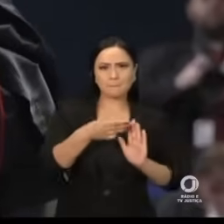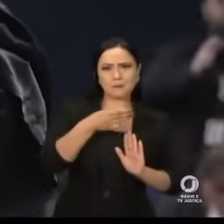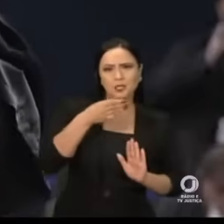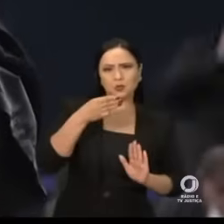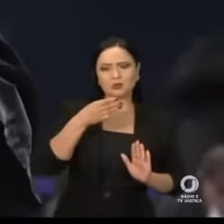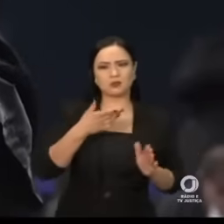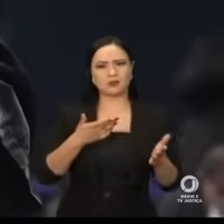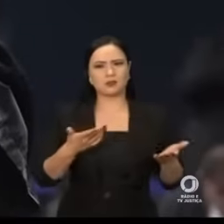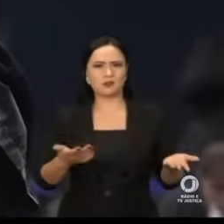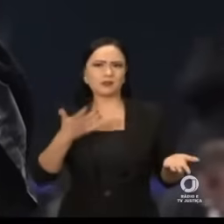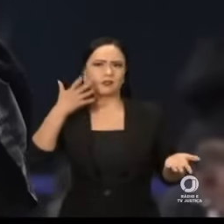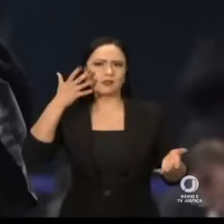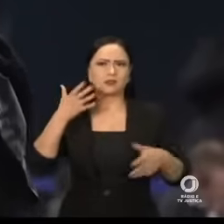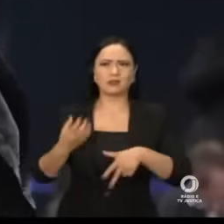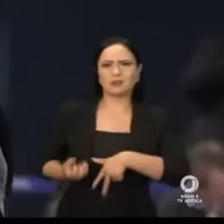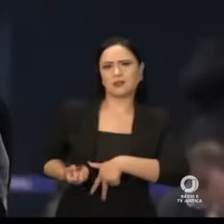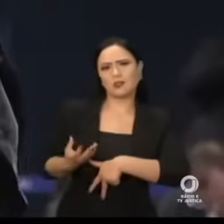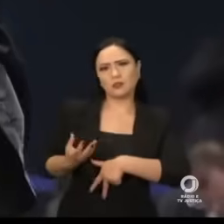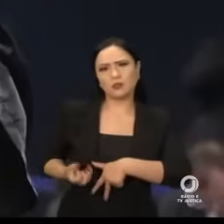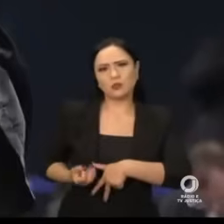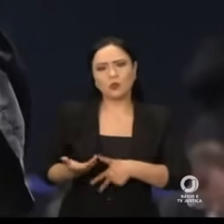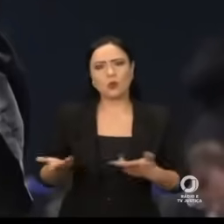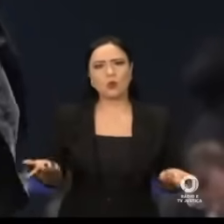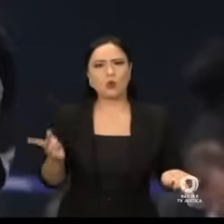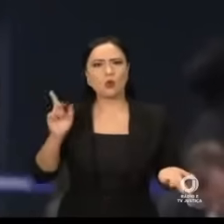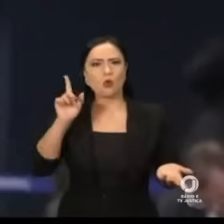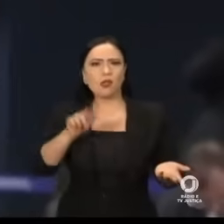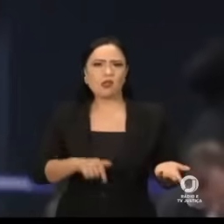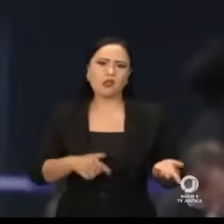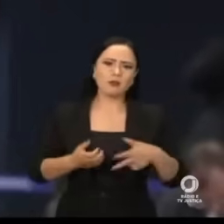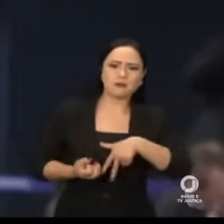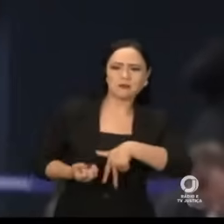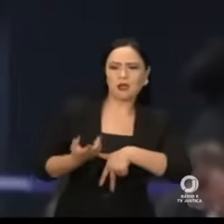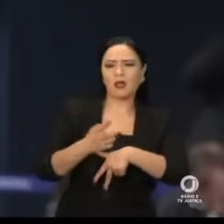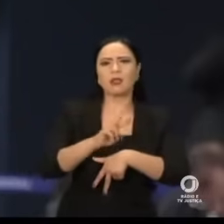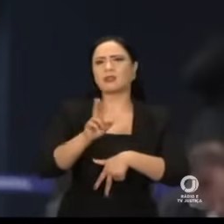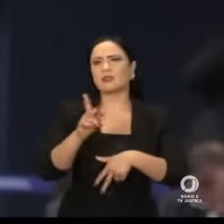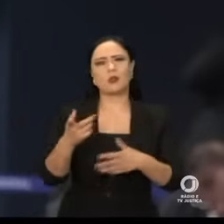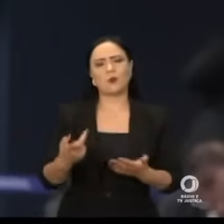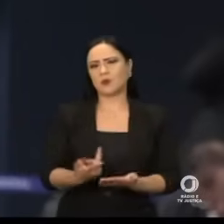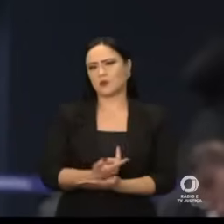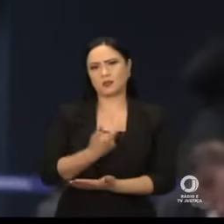do delator. Isso é a palavra do delator, isso não aconteceu.